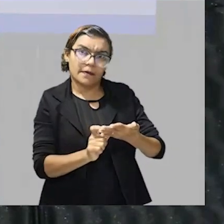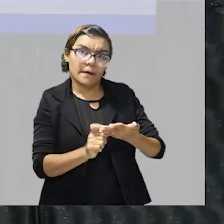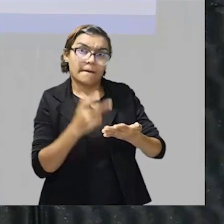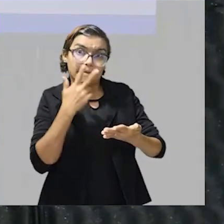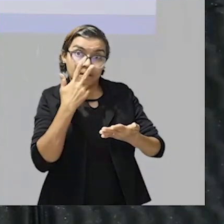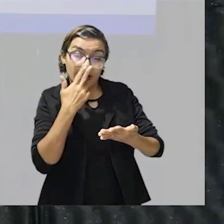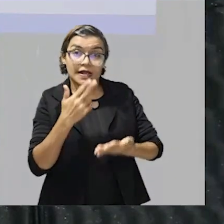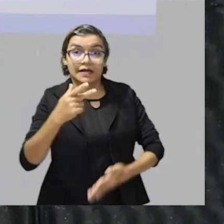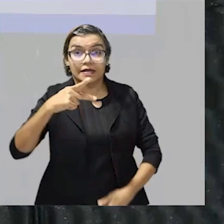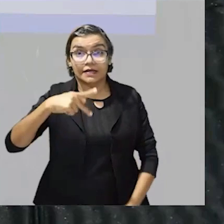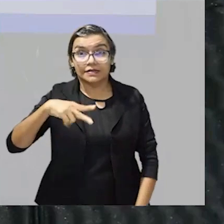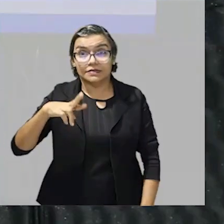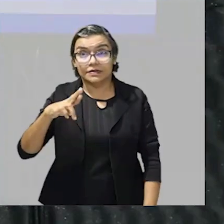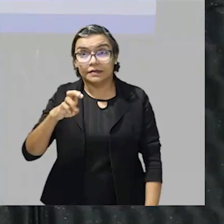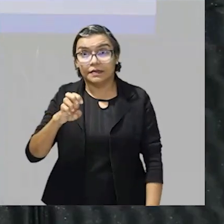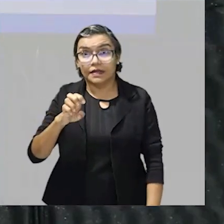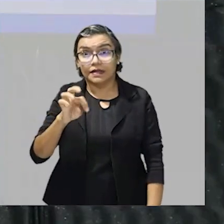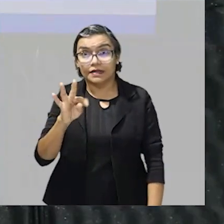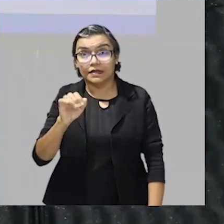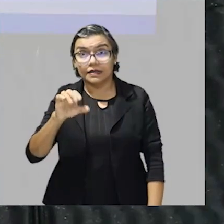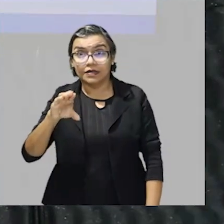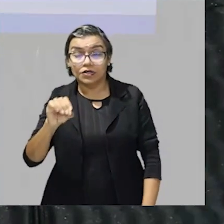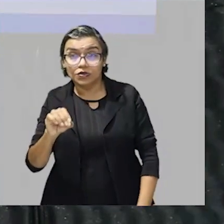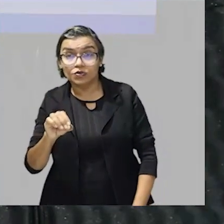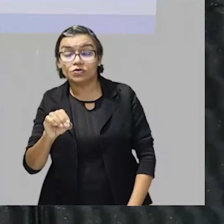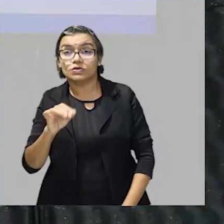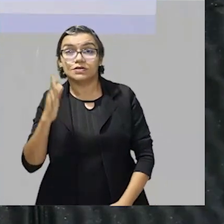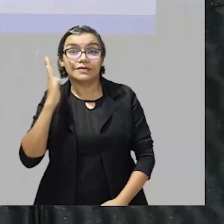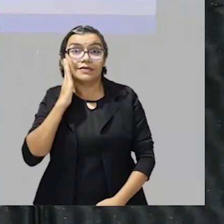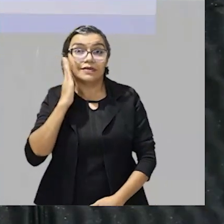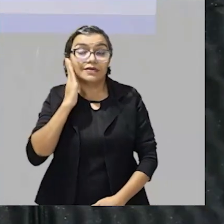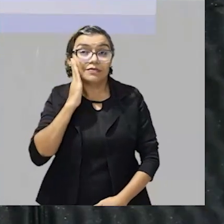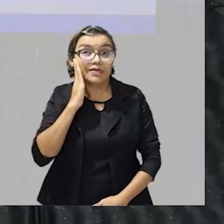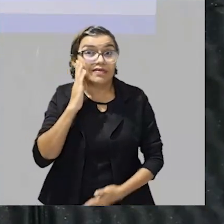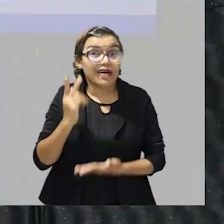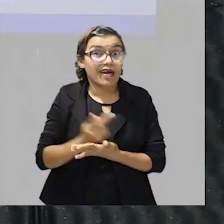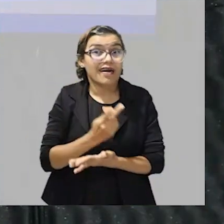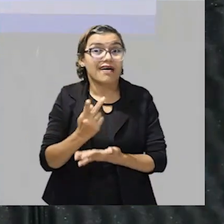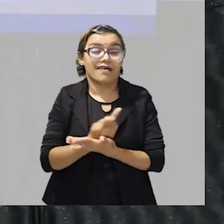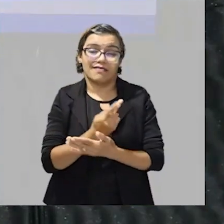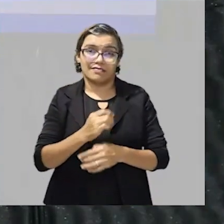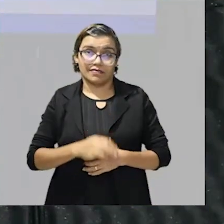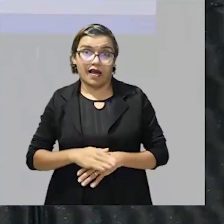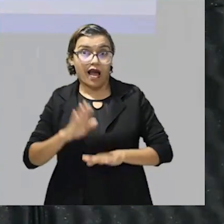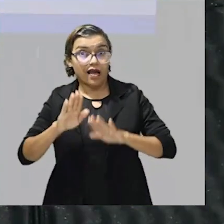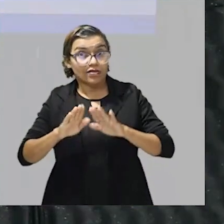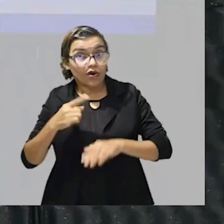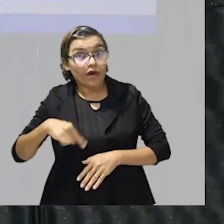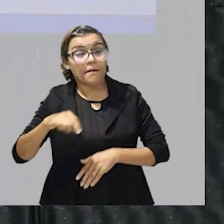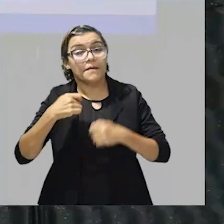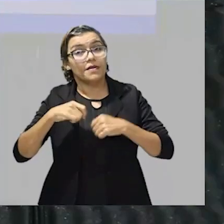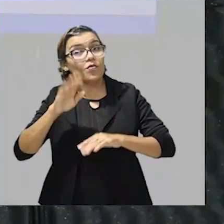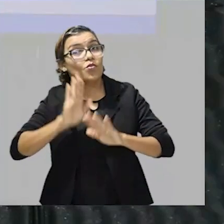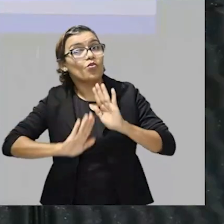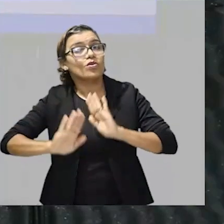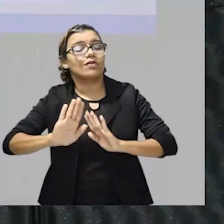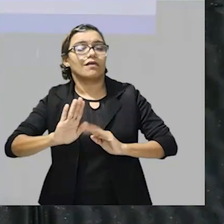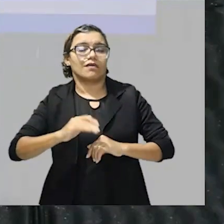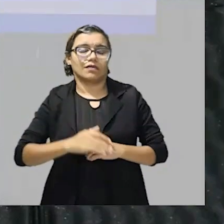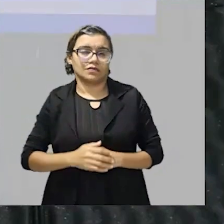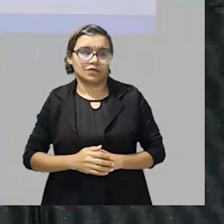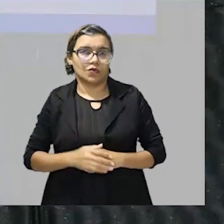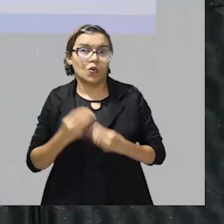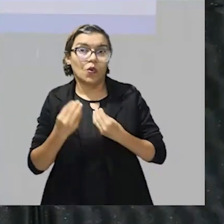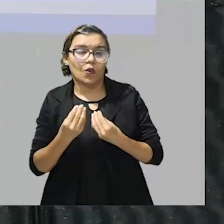pretexto para uma interpretação errada certo então nós temos que tomar muito cuidado não dá para